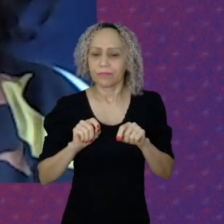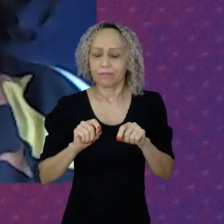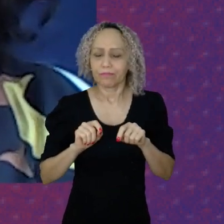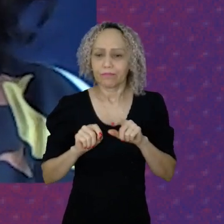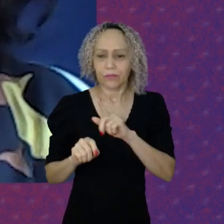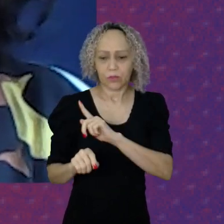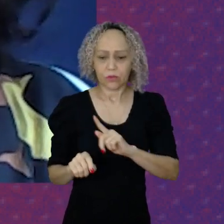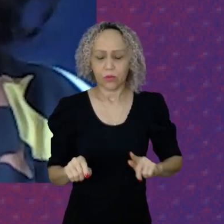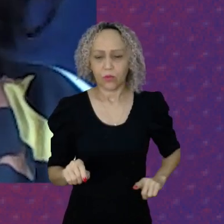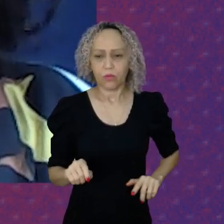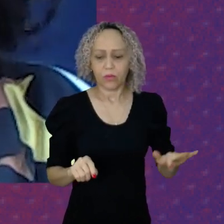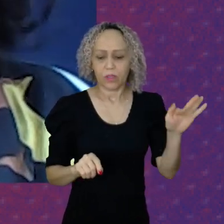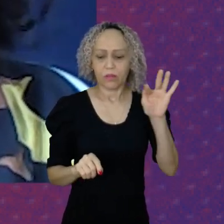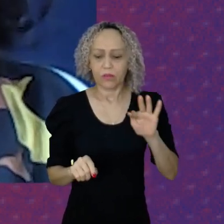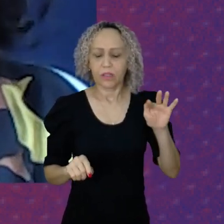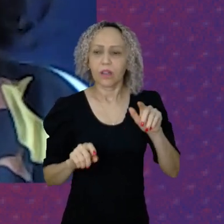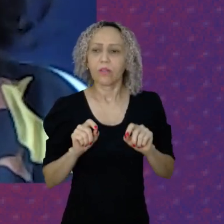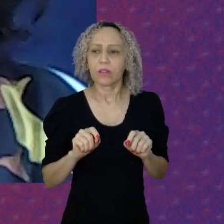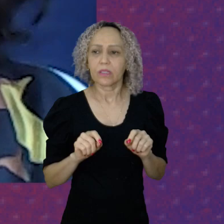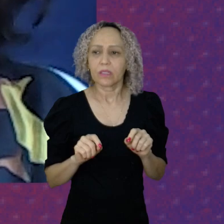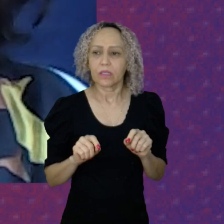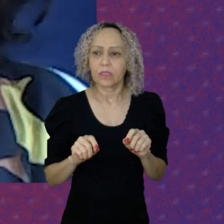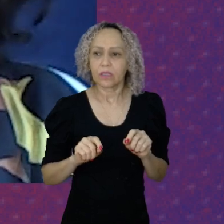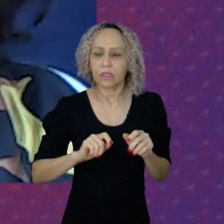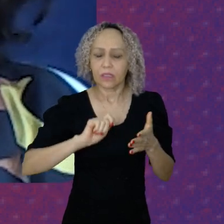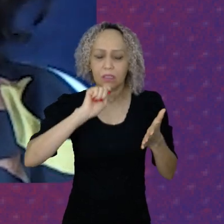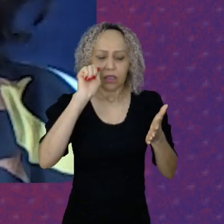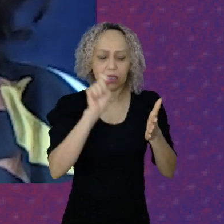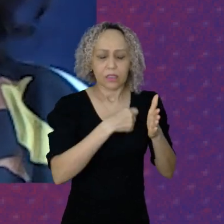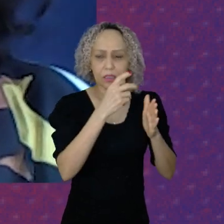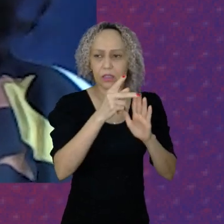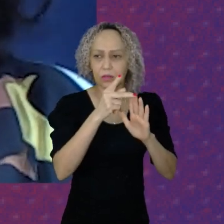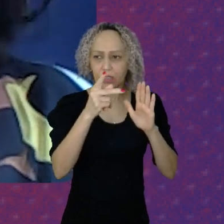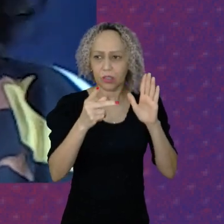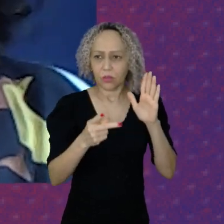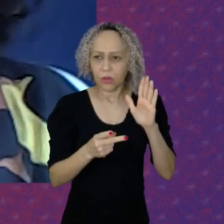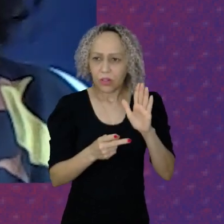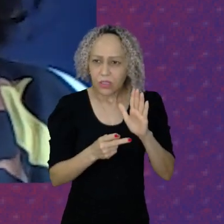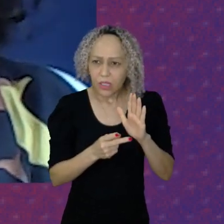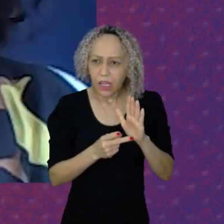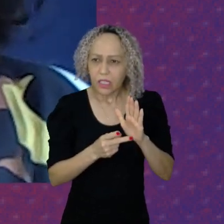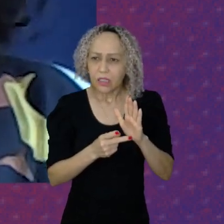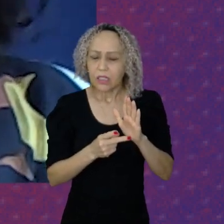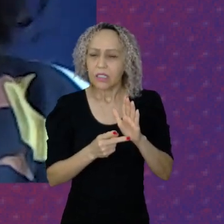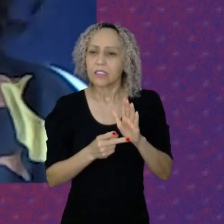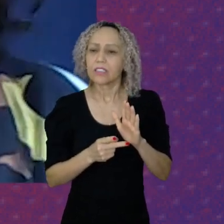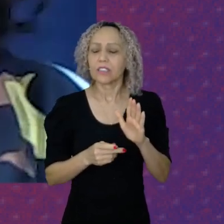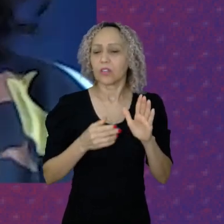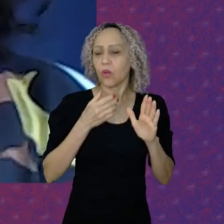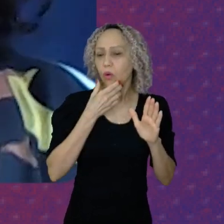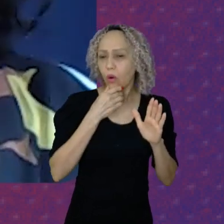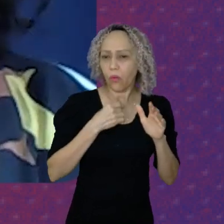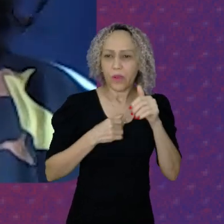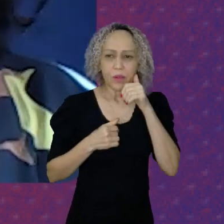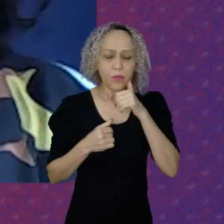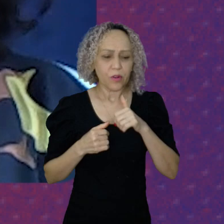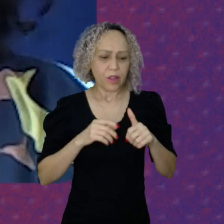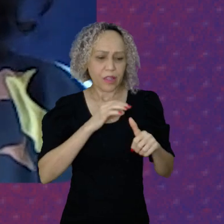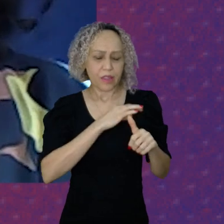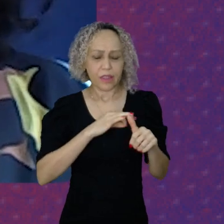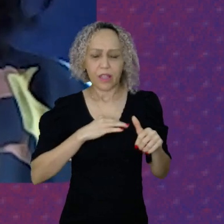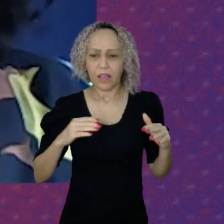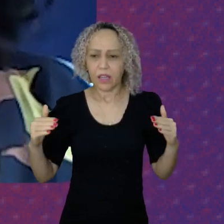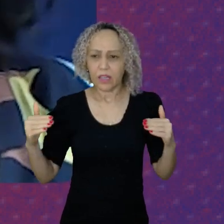foi a assinatura de um projeto de lei que estabelece a igualdade salarial entre